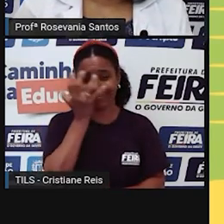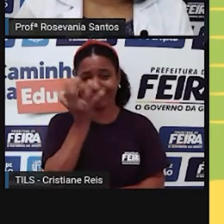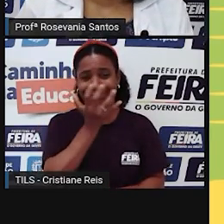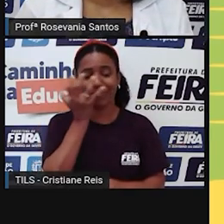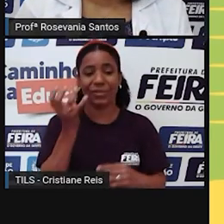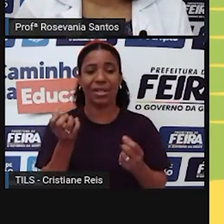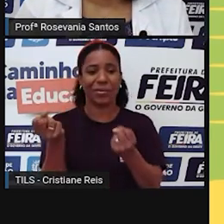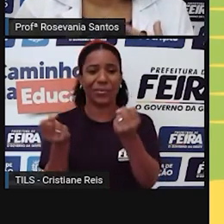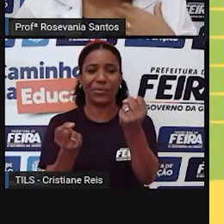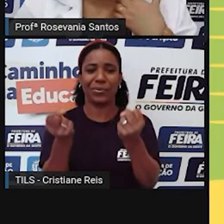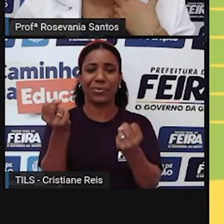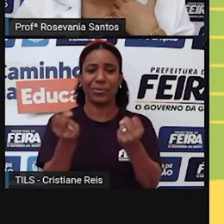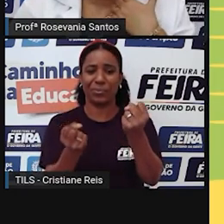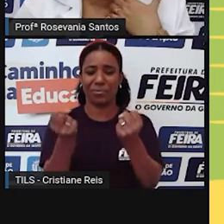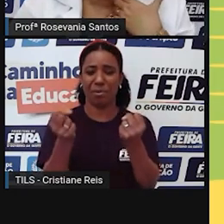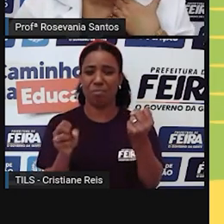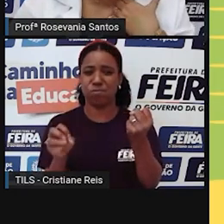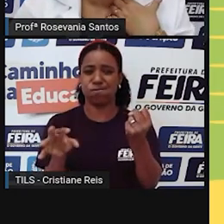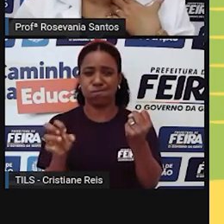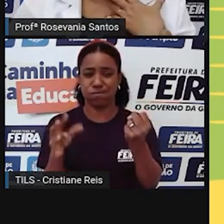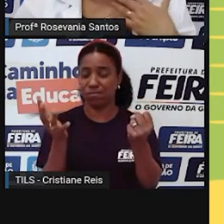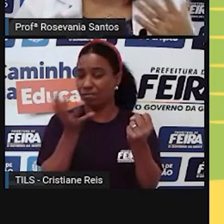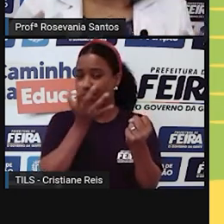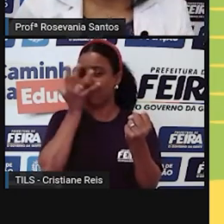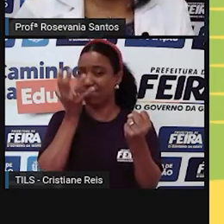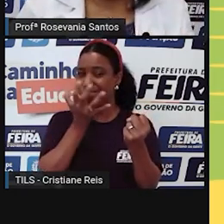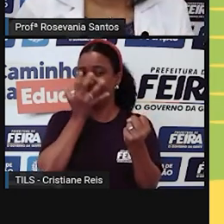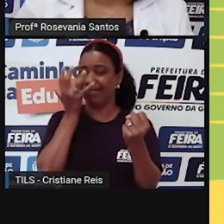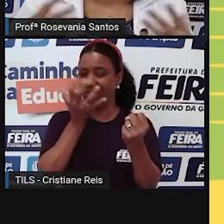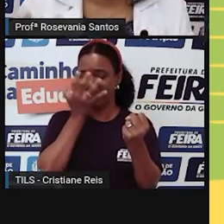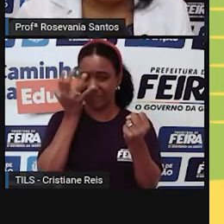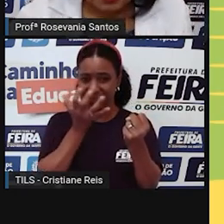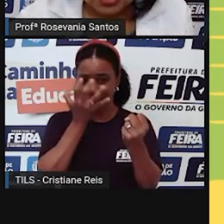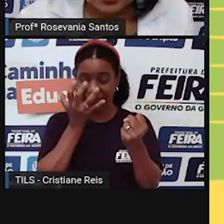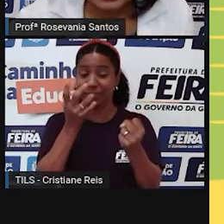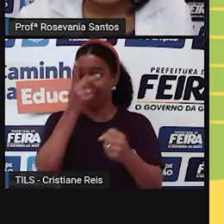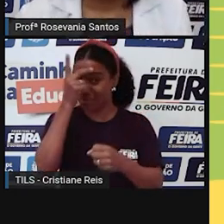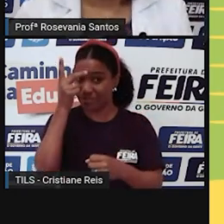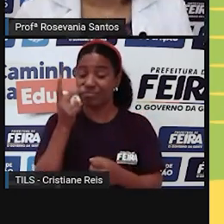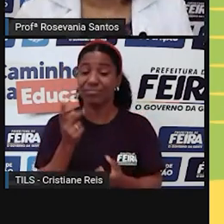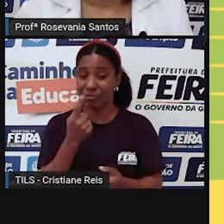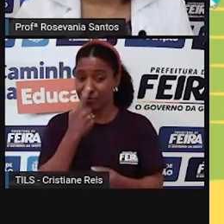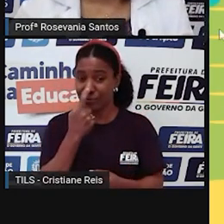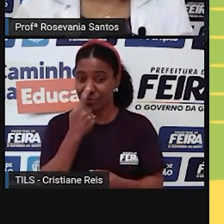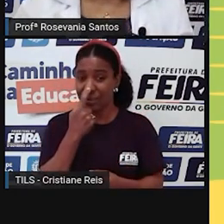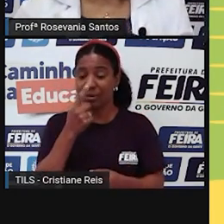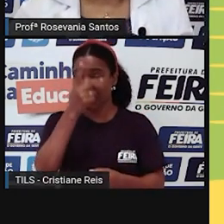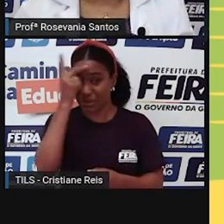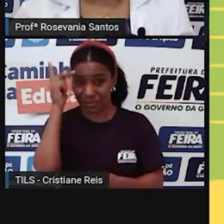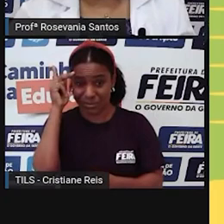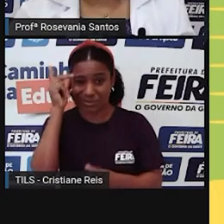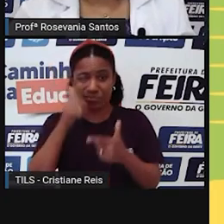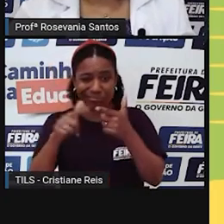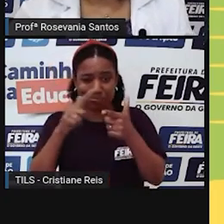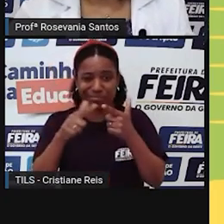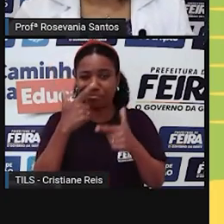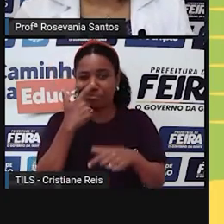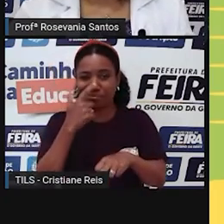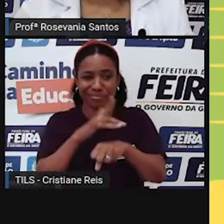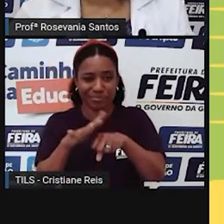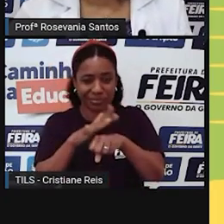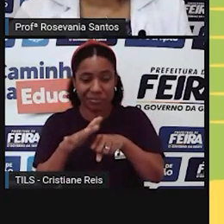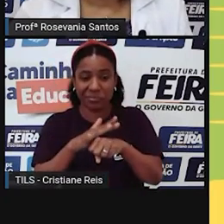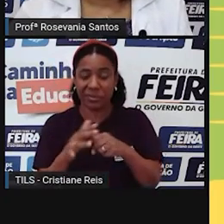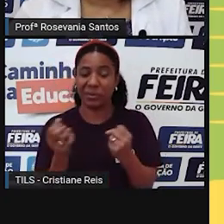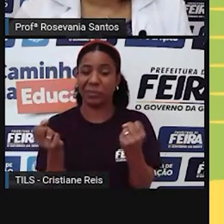vai sentir isso através do olfato, vai sentir isso. Quem tem alergia, principalmente, vai sentir logo. Então, as paisagens, elas são